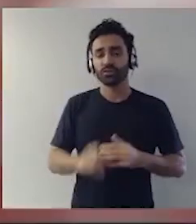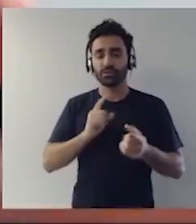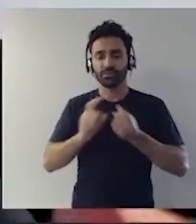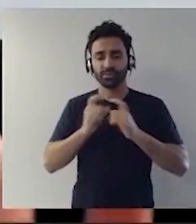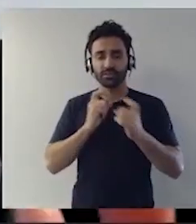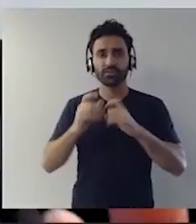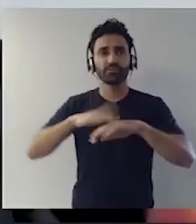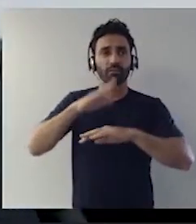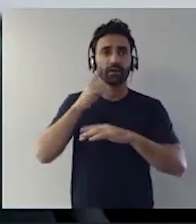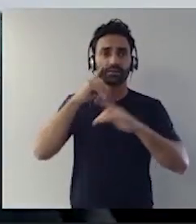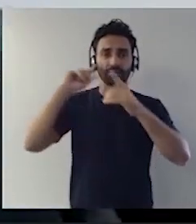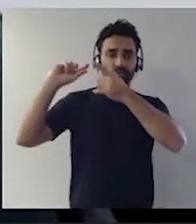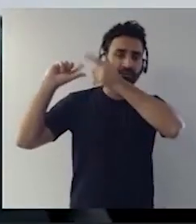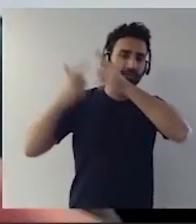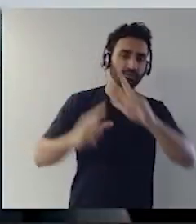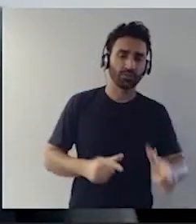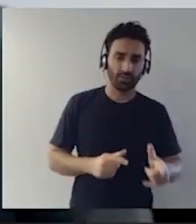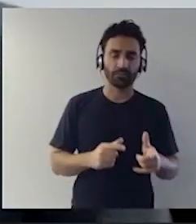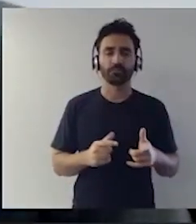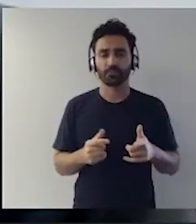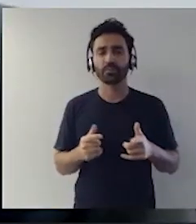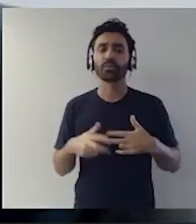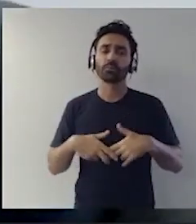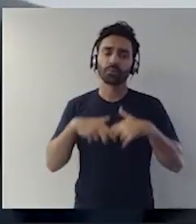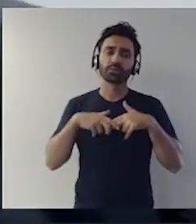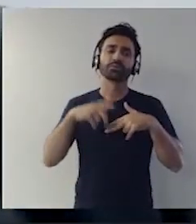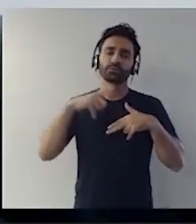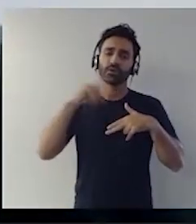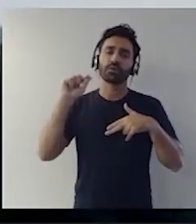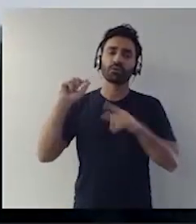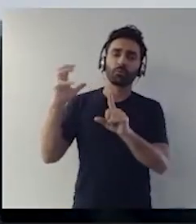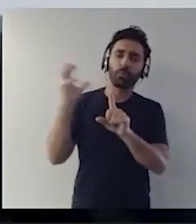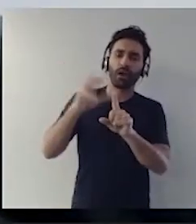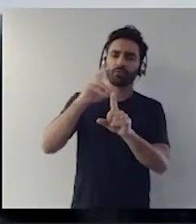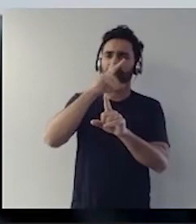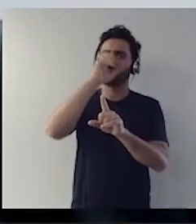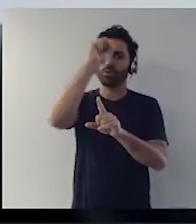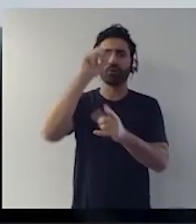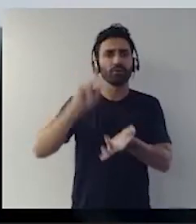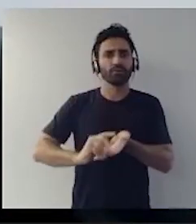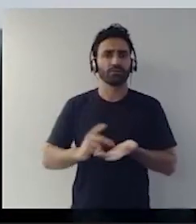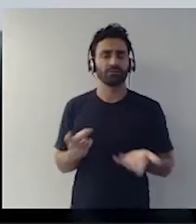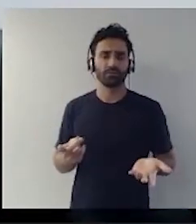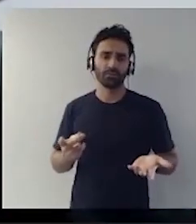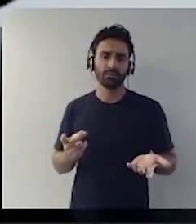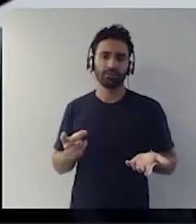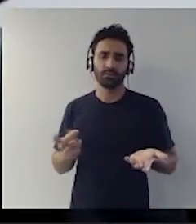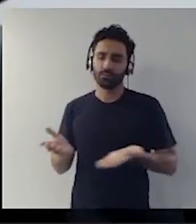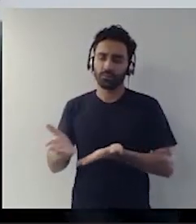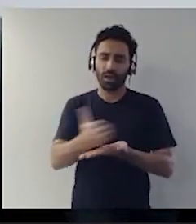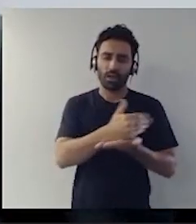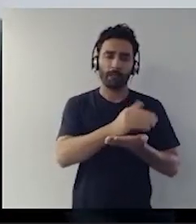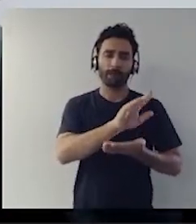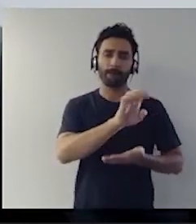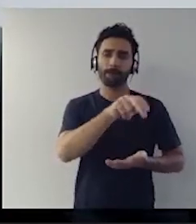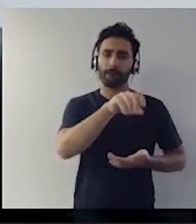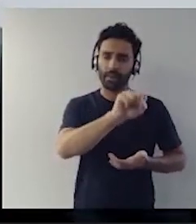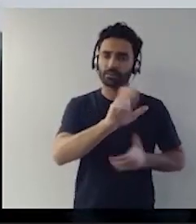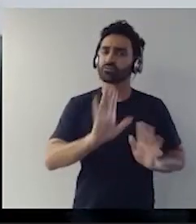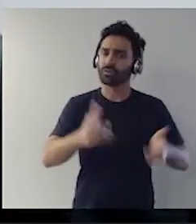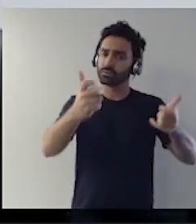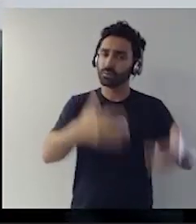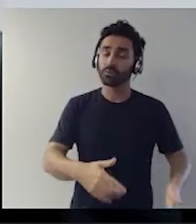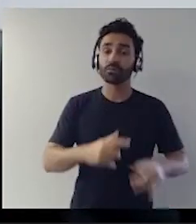mais tradicional, e ele vem com um impacto muito forte. Requisição de bens, nós já falávamos, né? Mas requisição